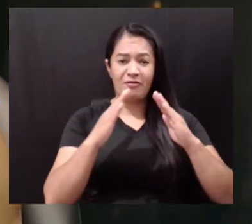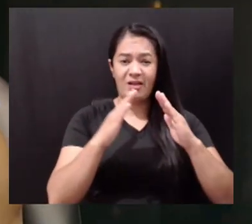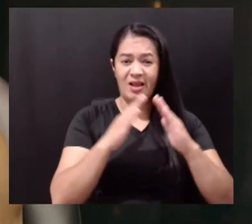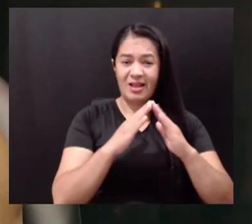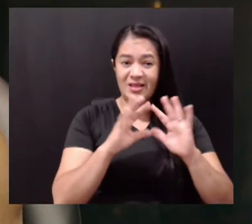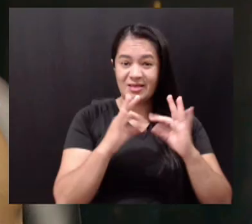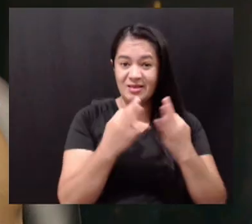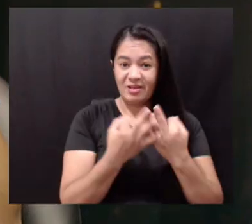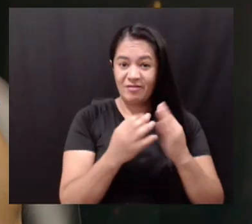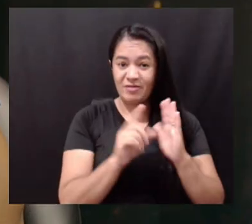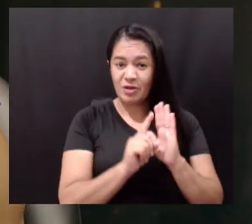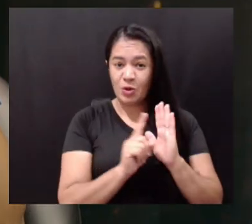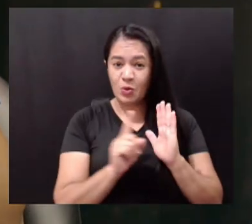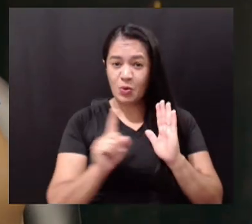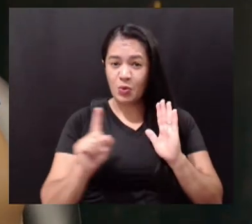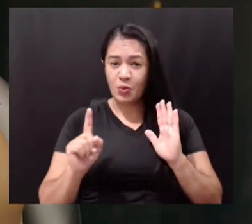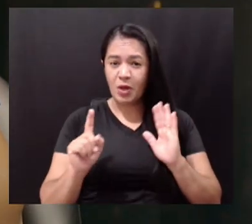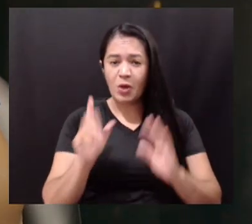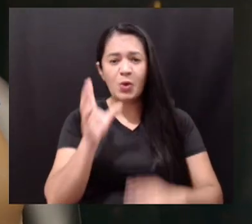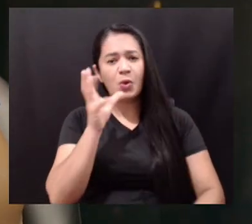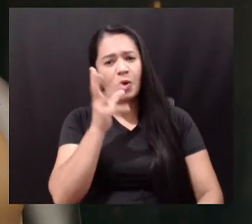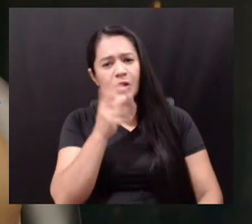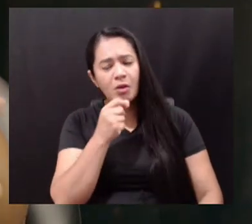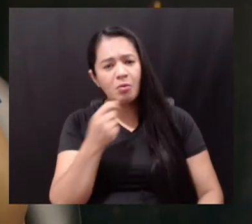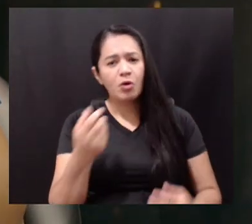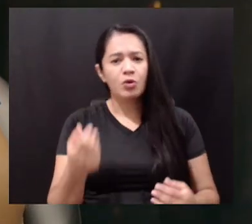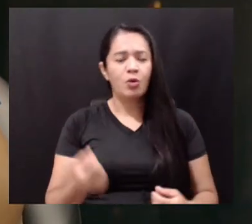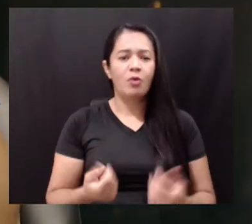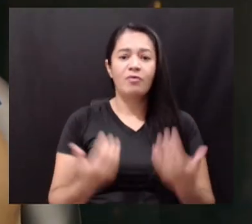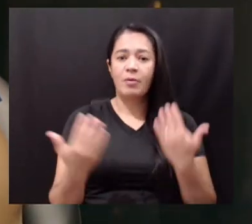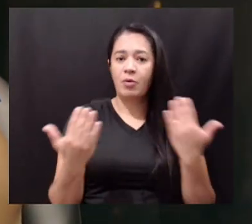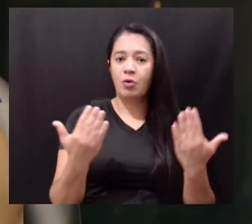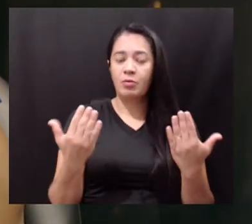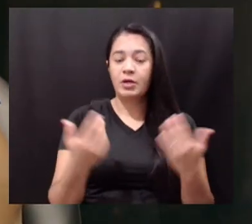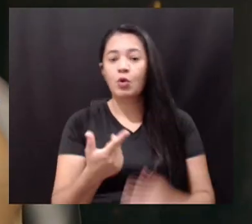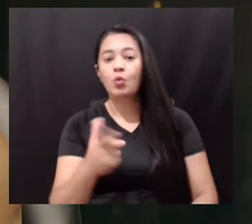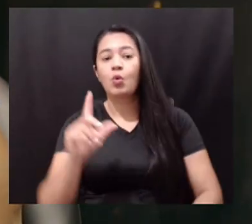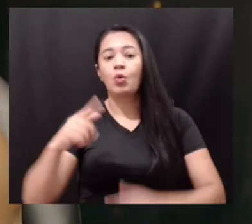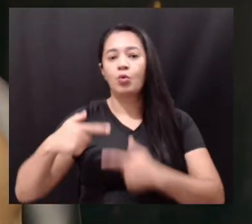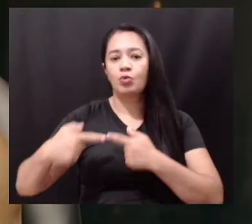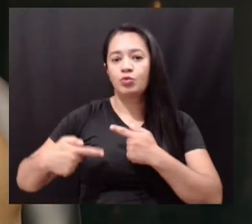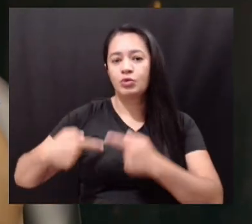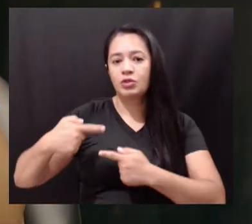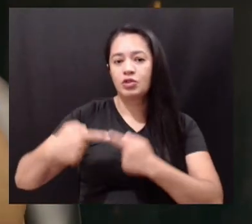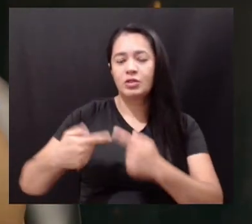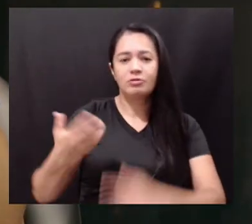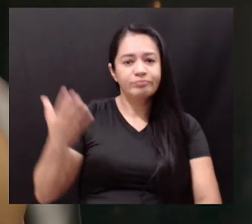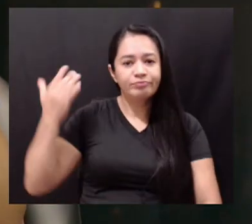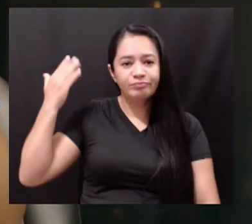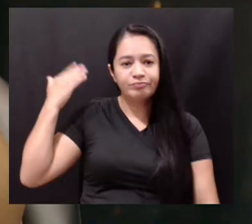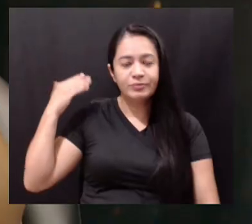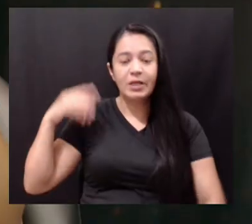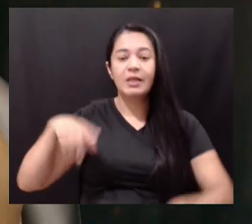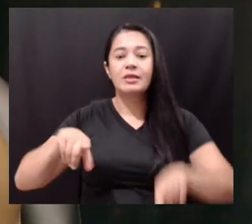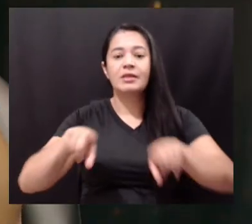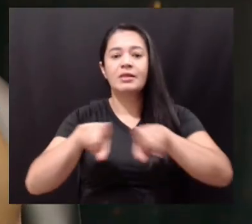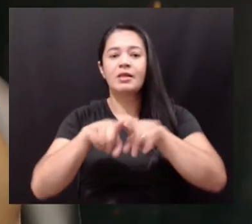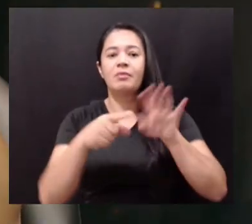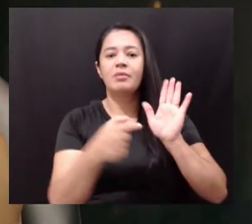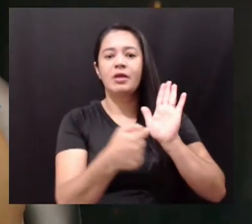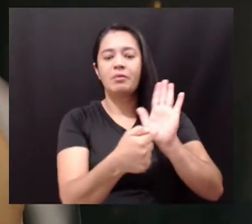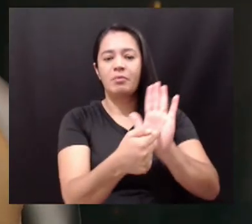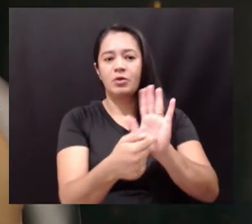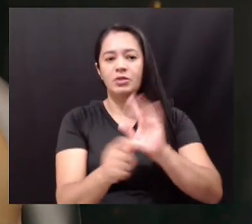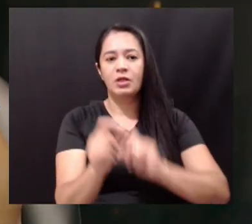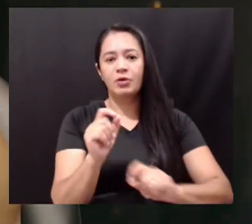esse amadurecimento tardio com outras gerações anteriores. Aliado a isso, queremos mostrar também como a geração Z, nascidos